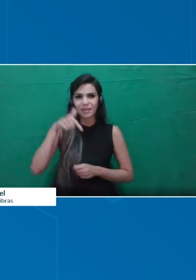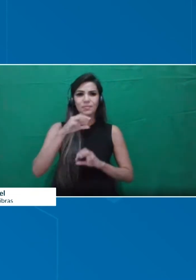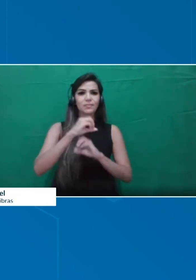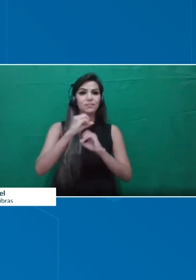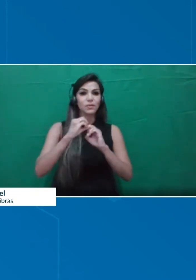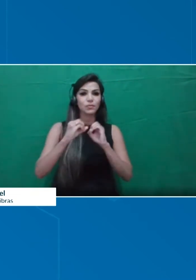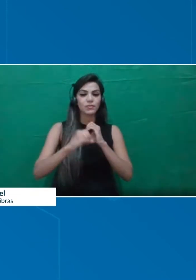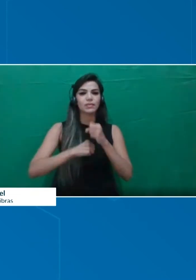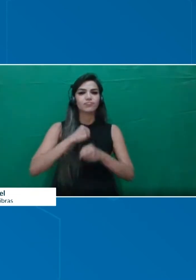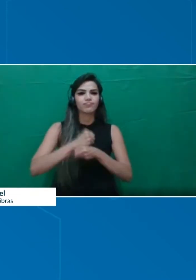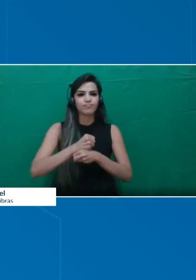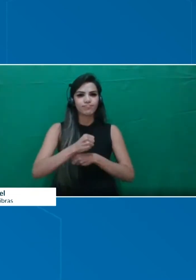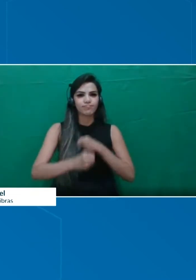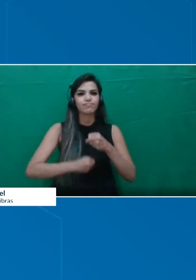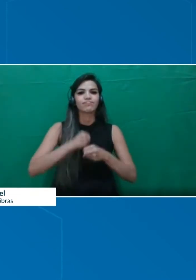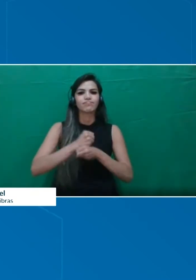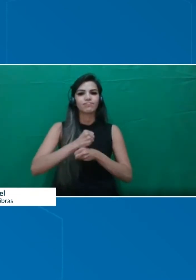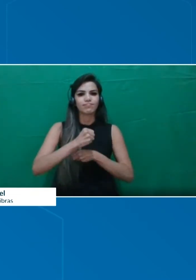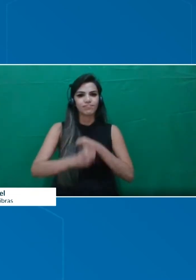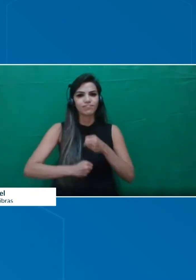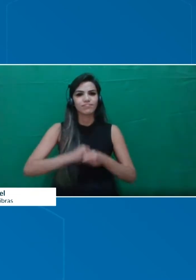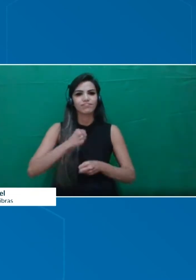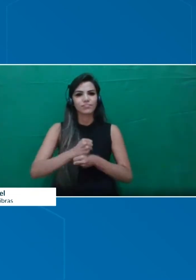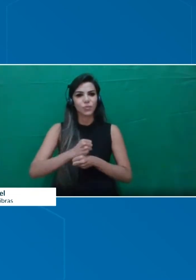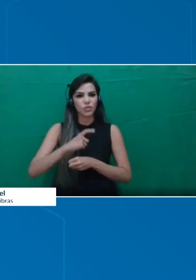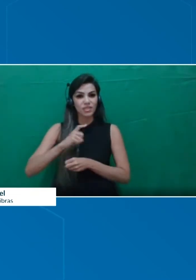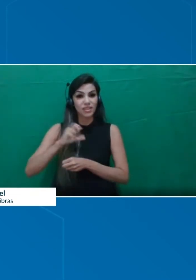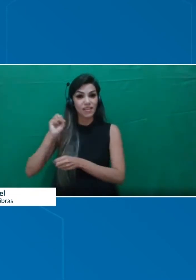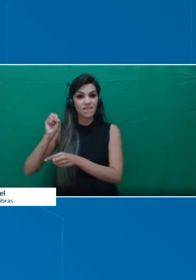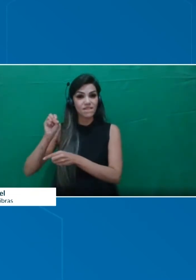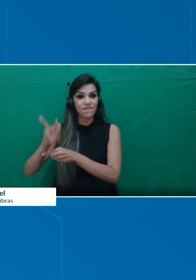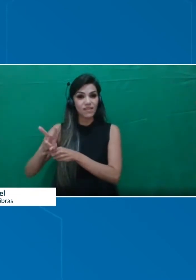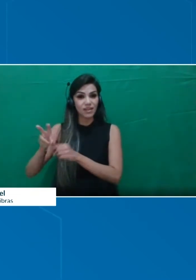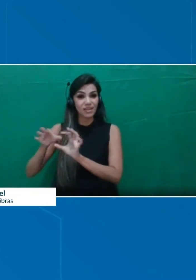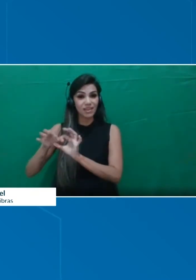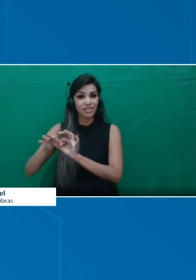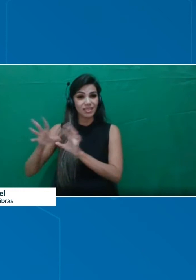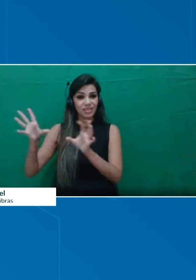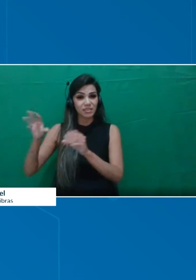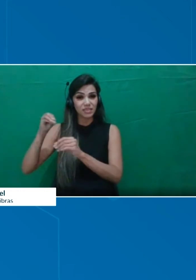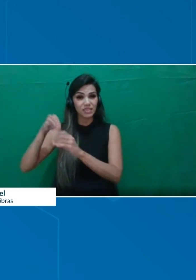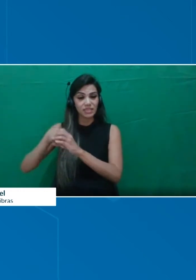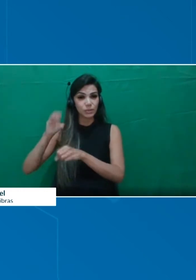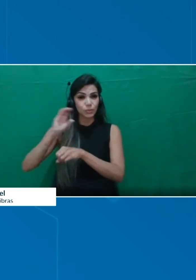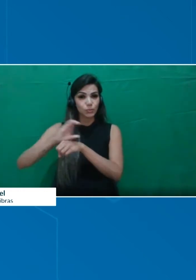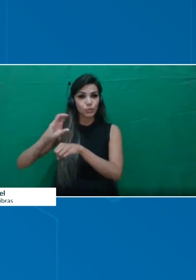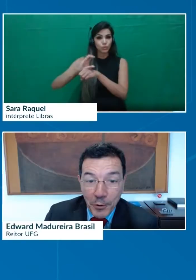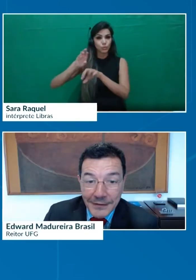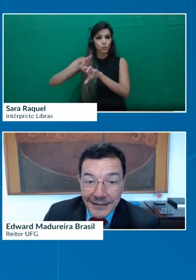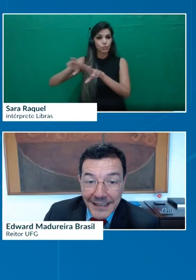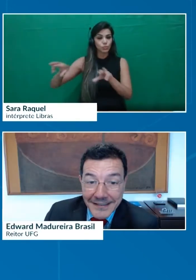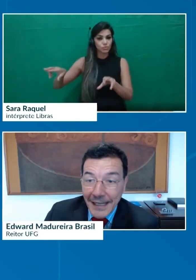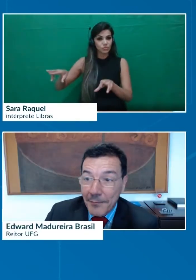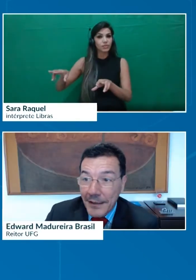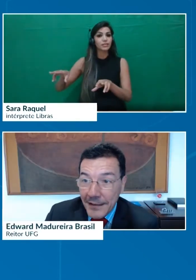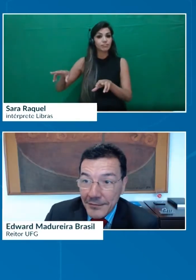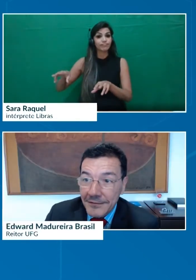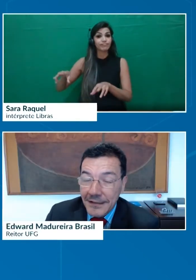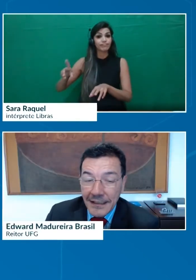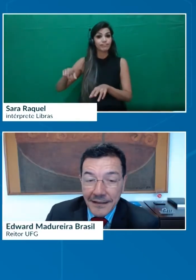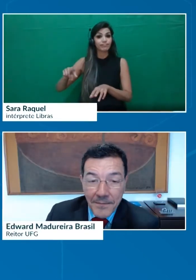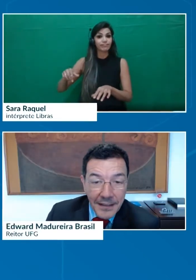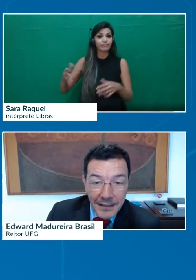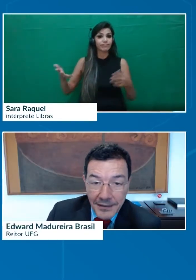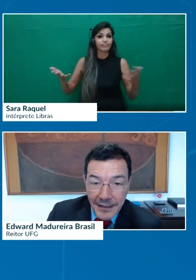os anos, nós ficamos com vagas ociosas em vários cursos? Né? Uma disputa desse